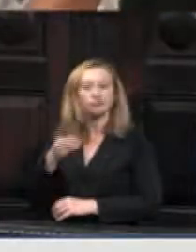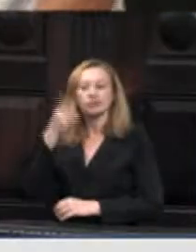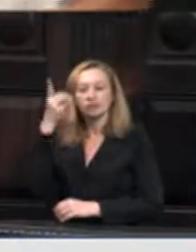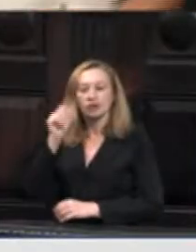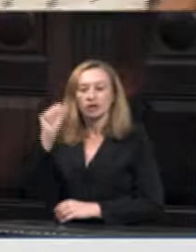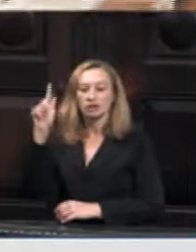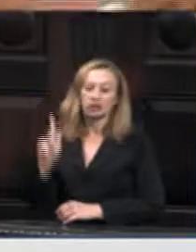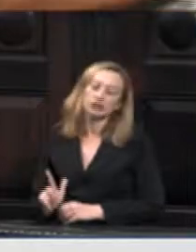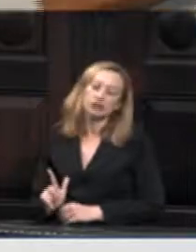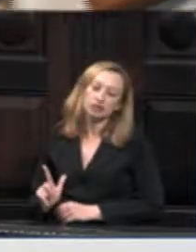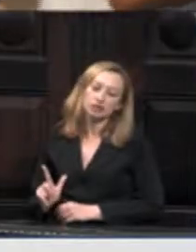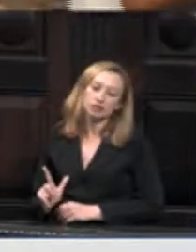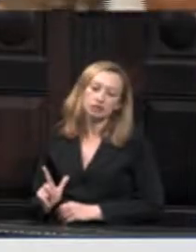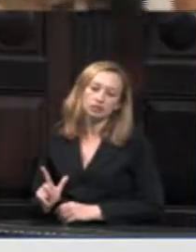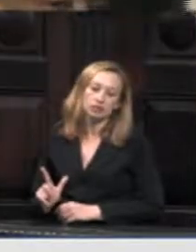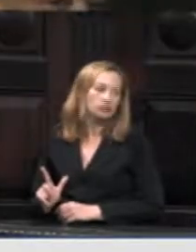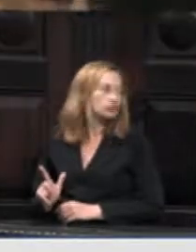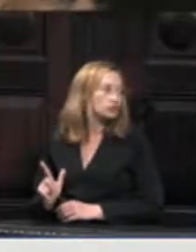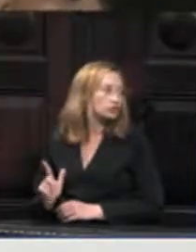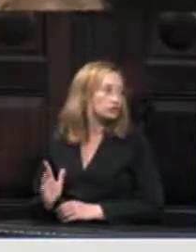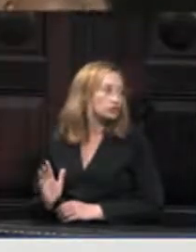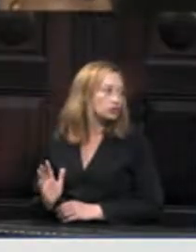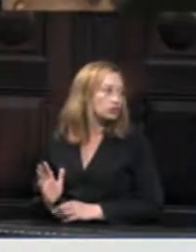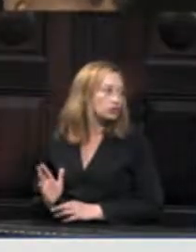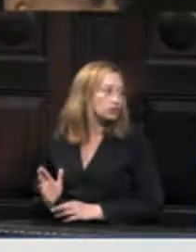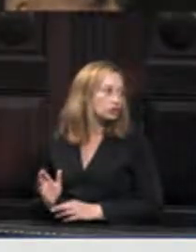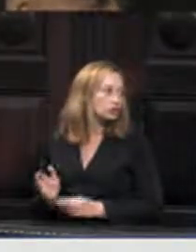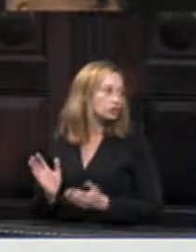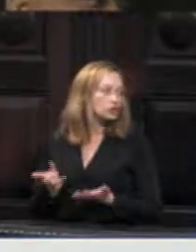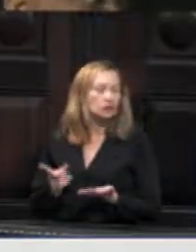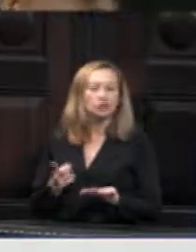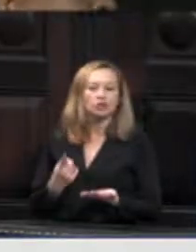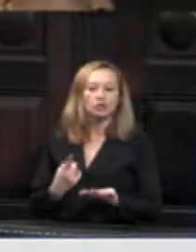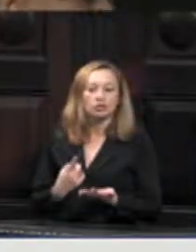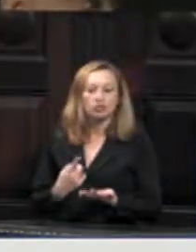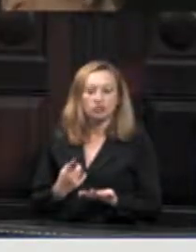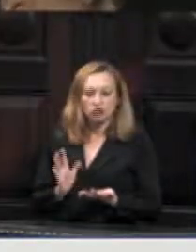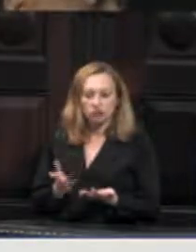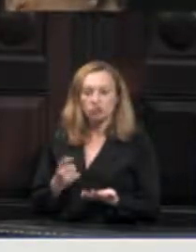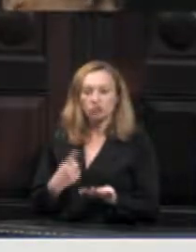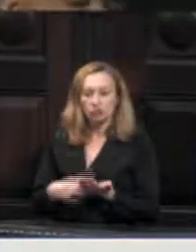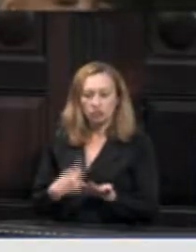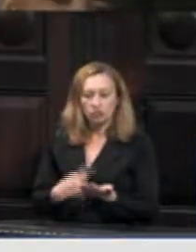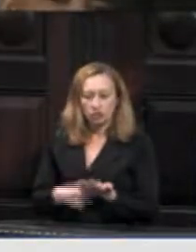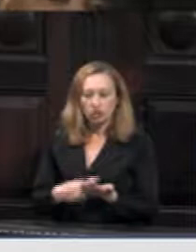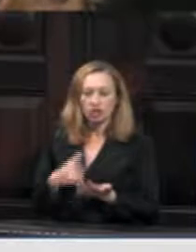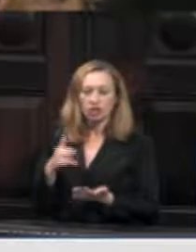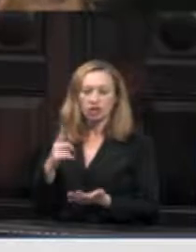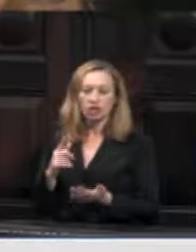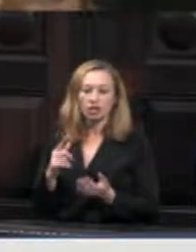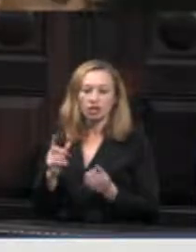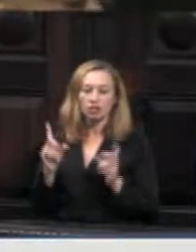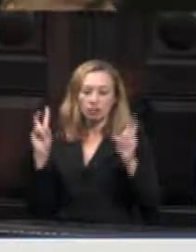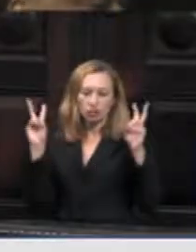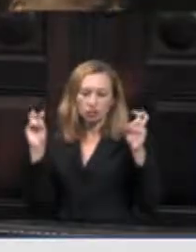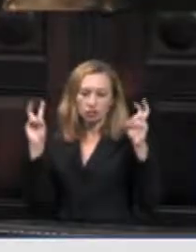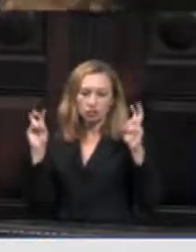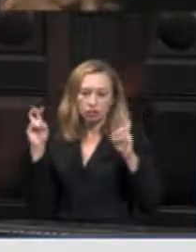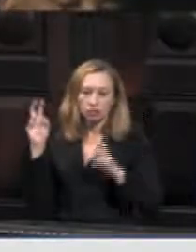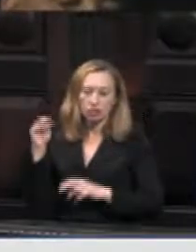André Lazzaroni, a gente costurou um acordo em relação à região metropolitana. Só para falar sobre Vossa Excelência, vai